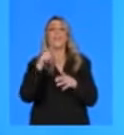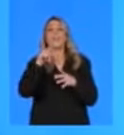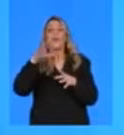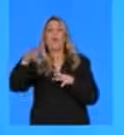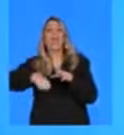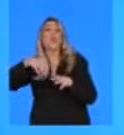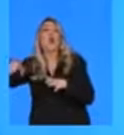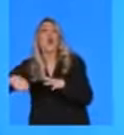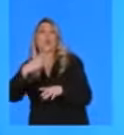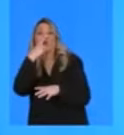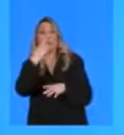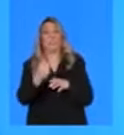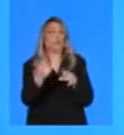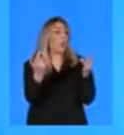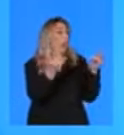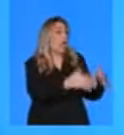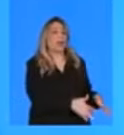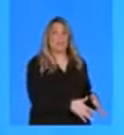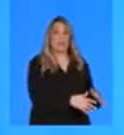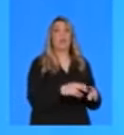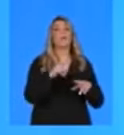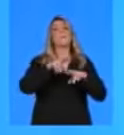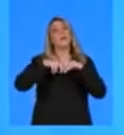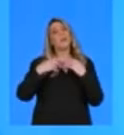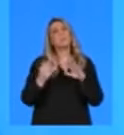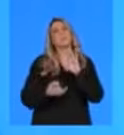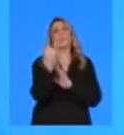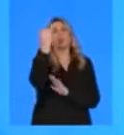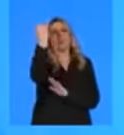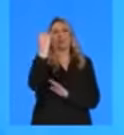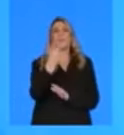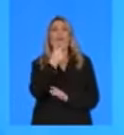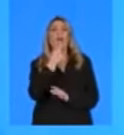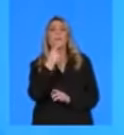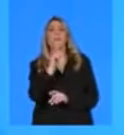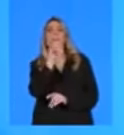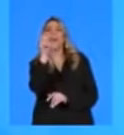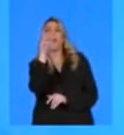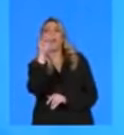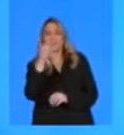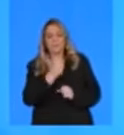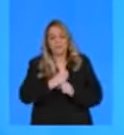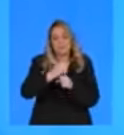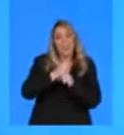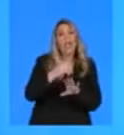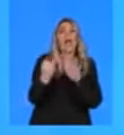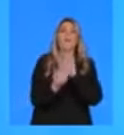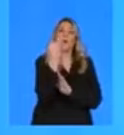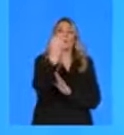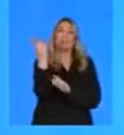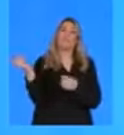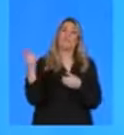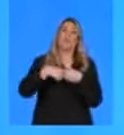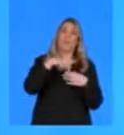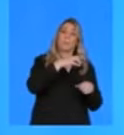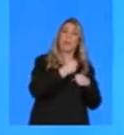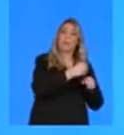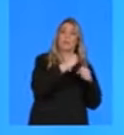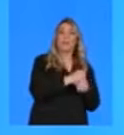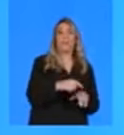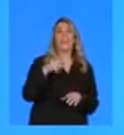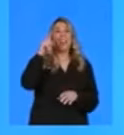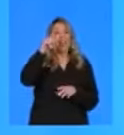quando eu disse que é importantíssimo voltar com gario comunitário nas comunidades do Rio de Janeiro nos morros o lixo demora muito para ser